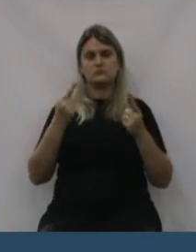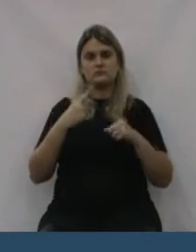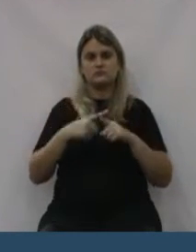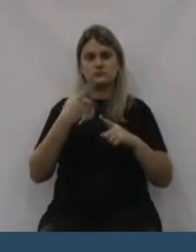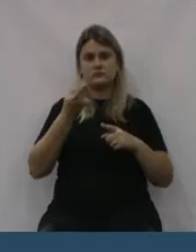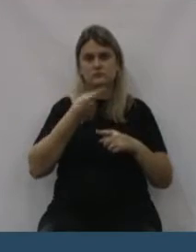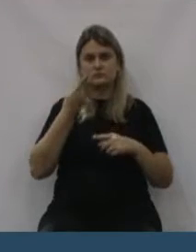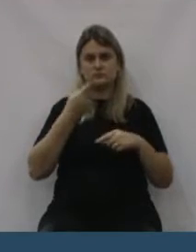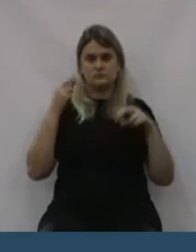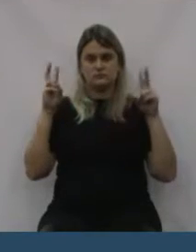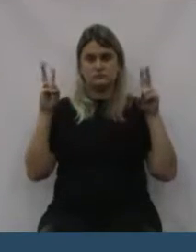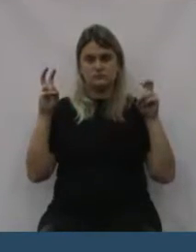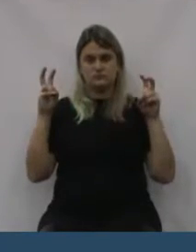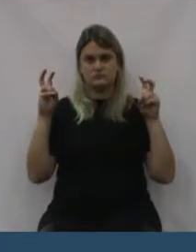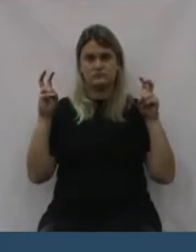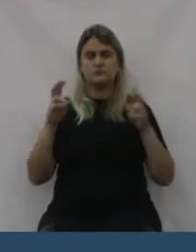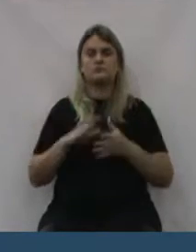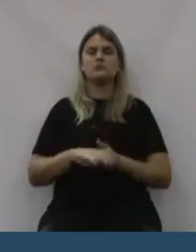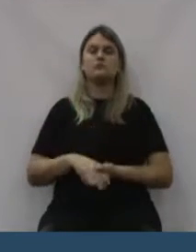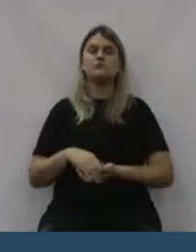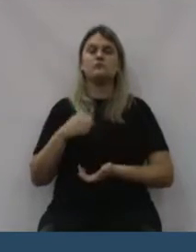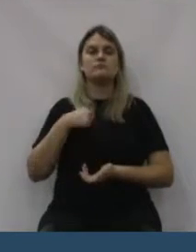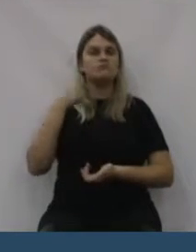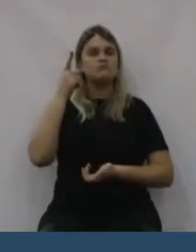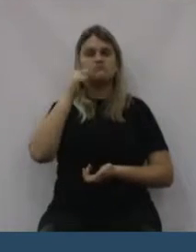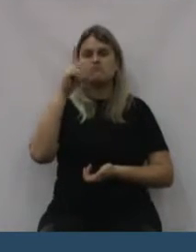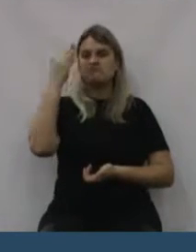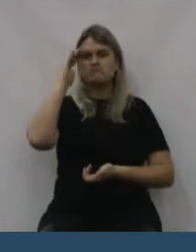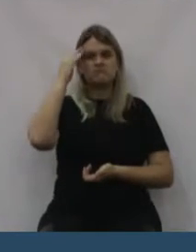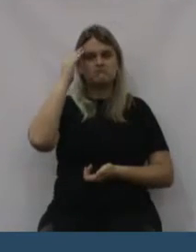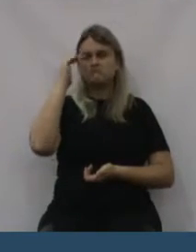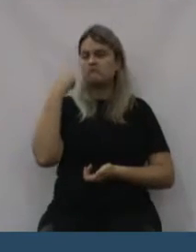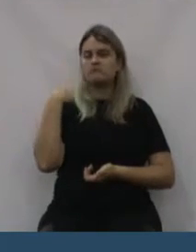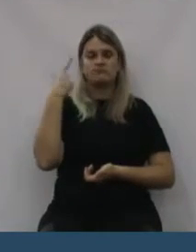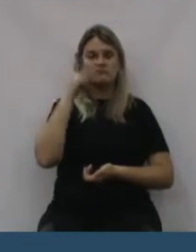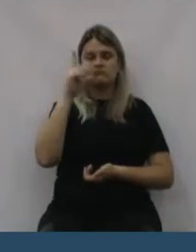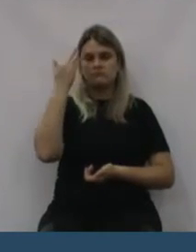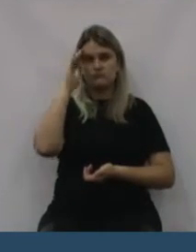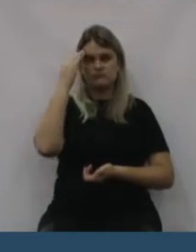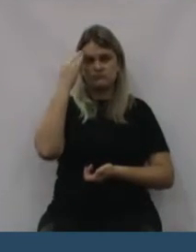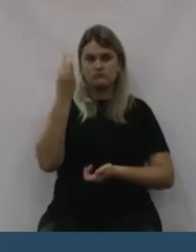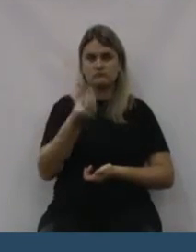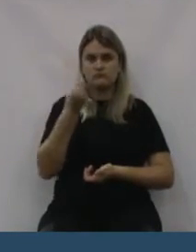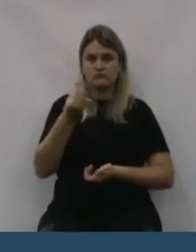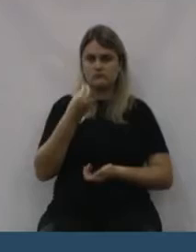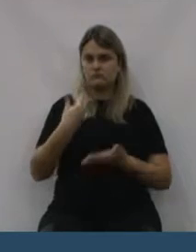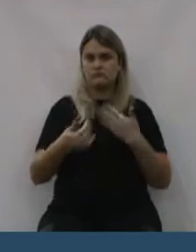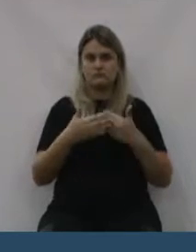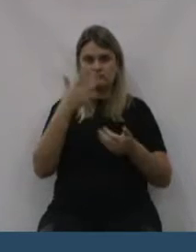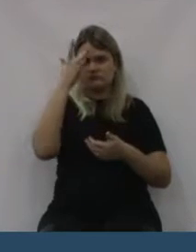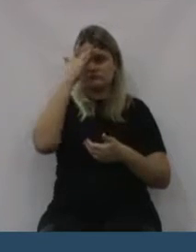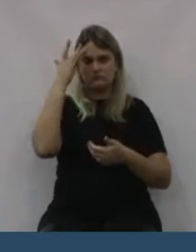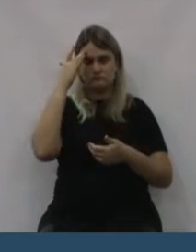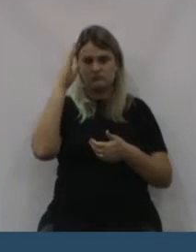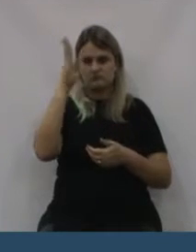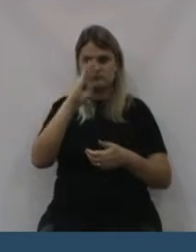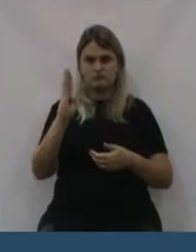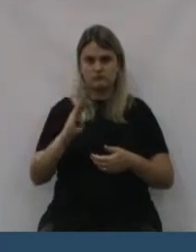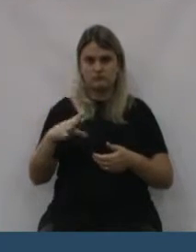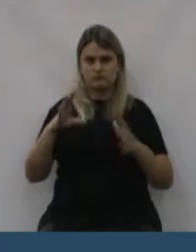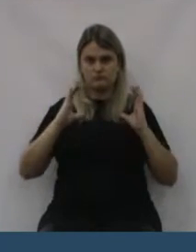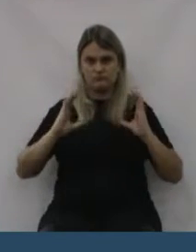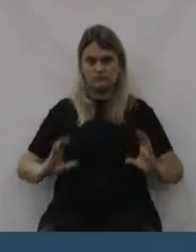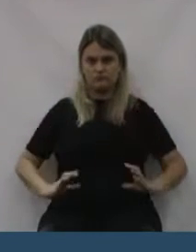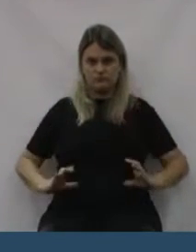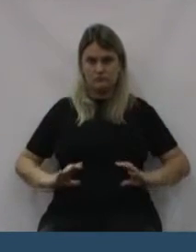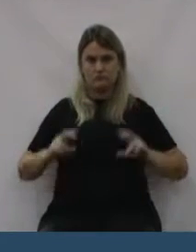totalmente contrário a doações realizadas por empresas para campanhas eleitorais.